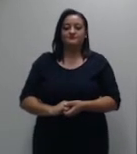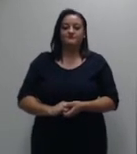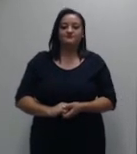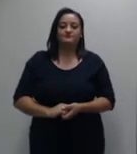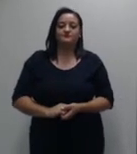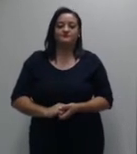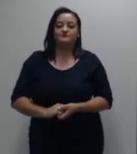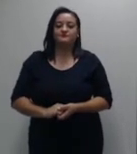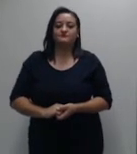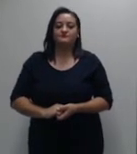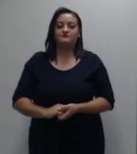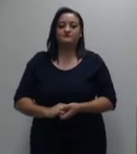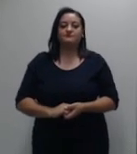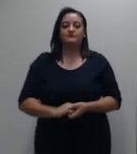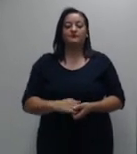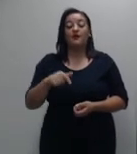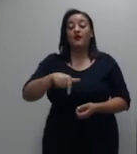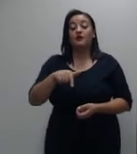erro